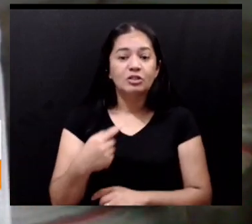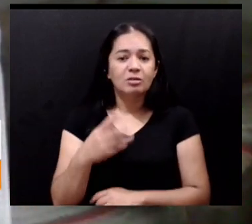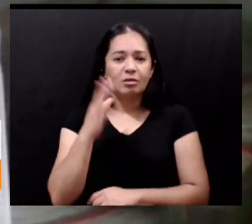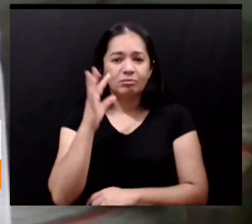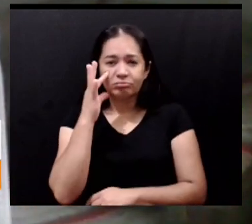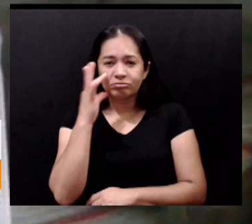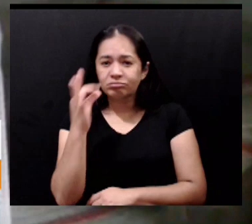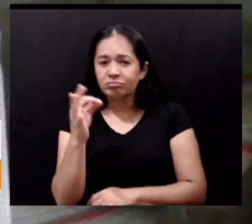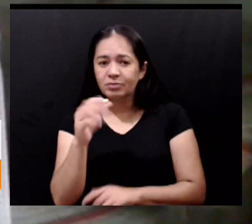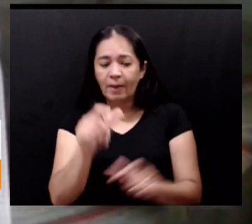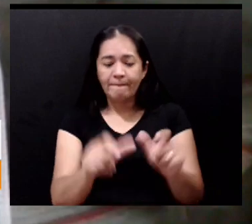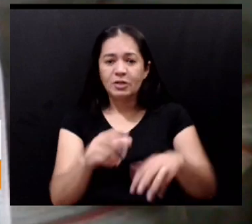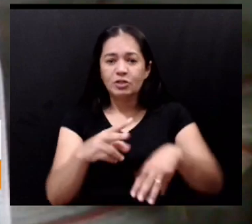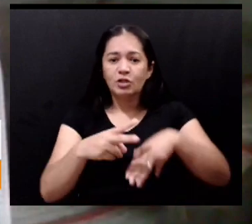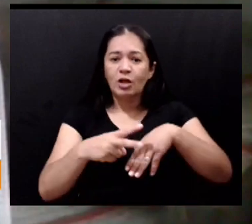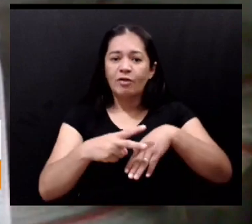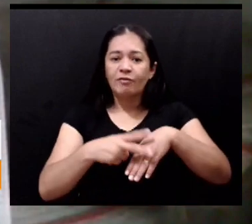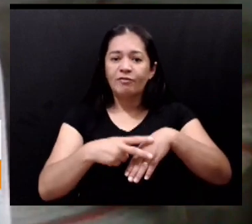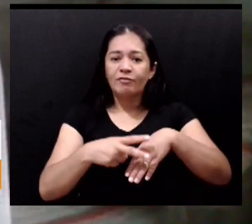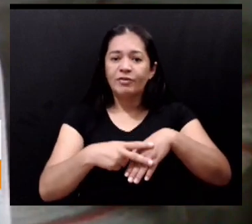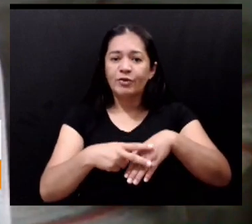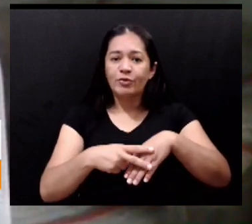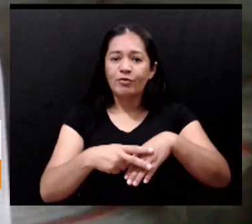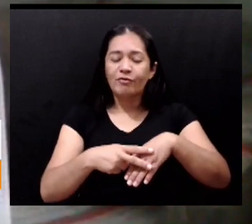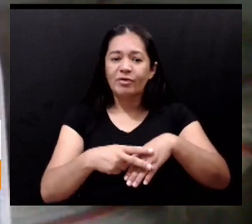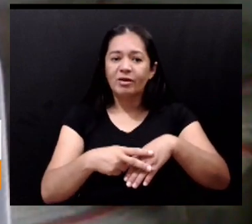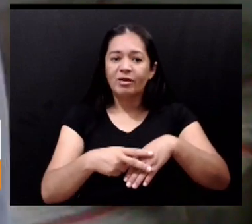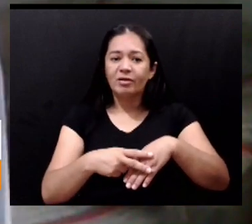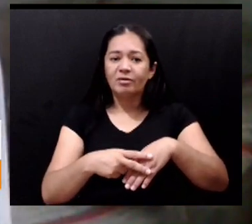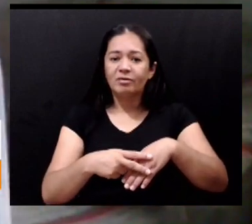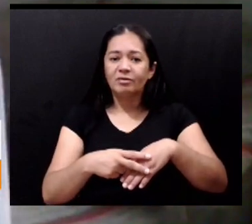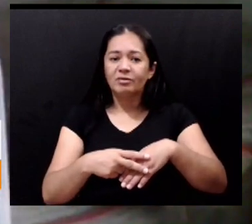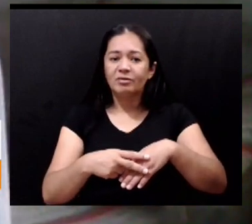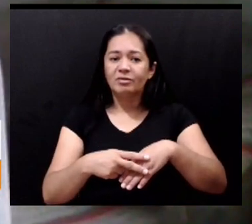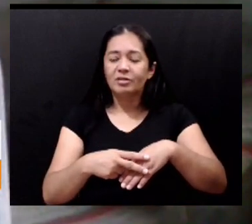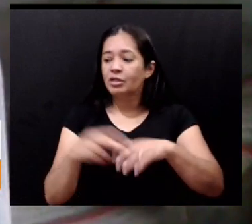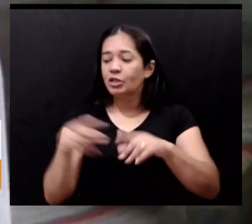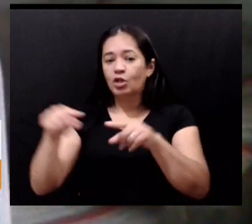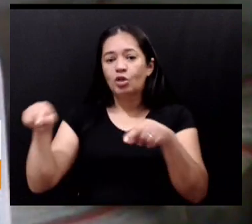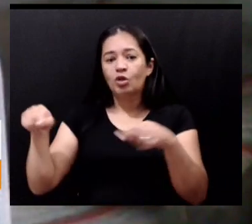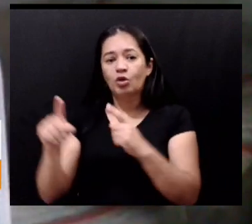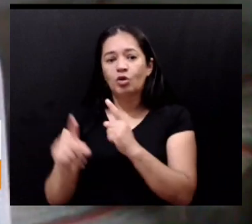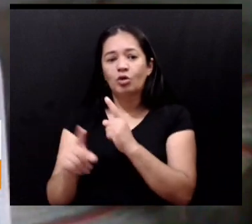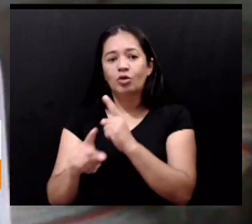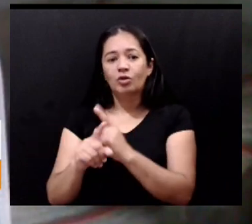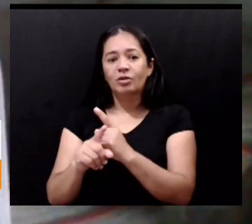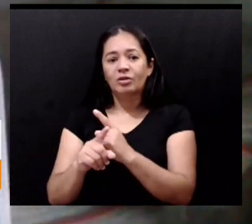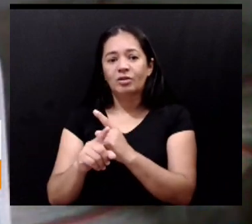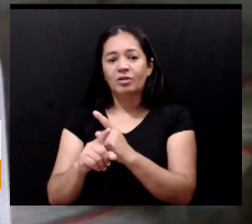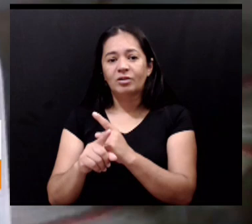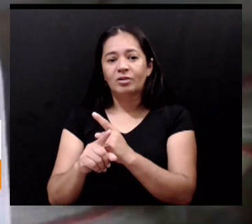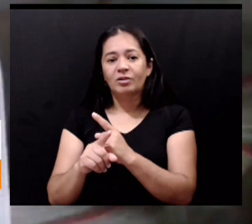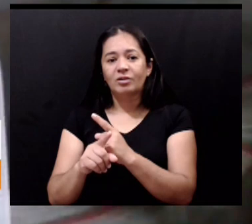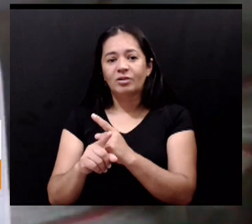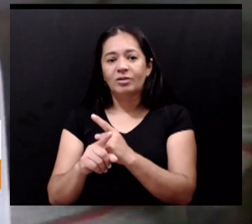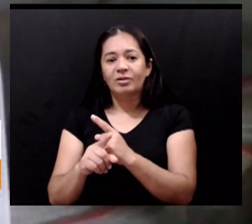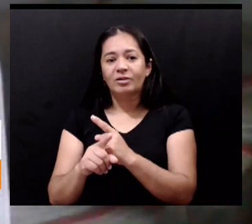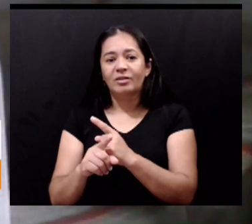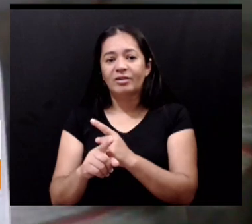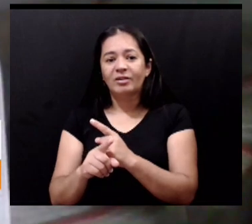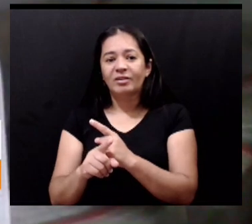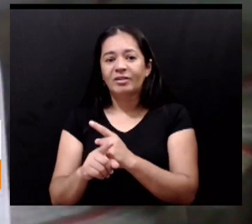por exemplo, chegam nos nossos consultórios, que ouviram do próprio velório do marido, assim, não, daqui a pouco você arruma